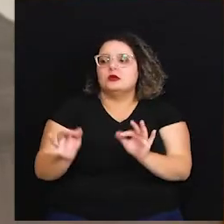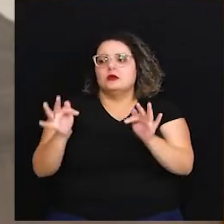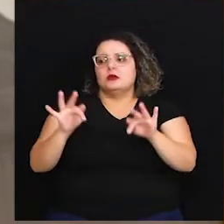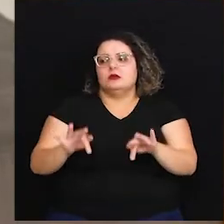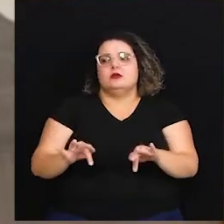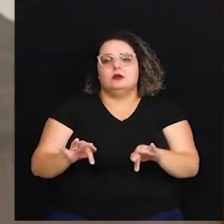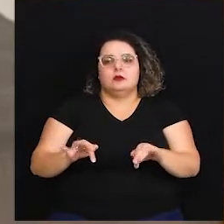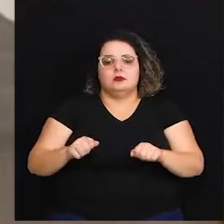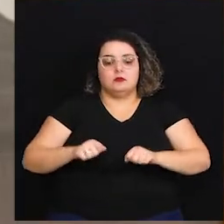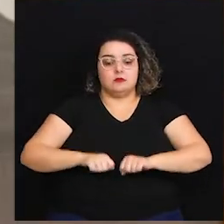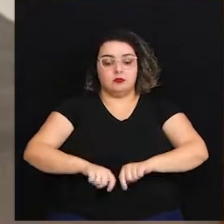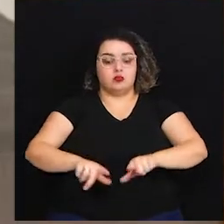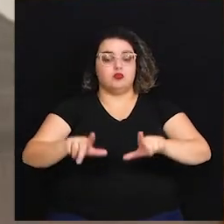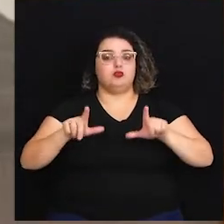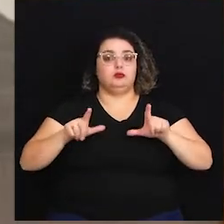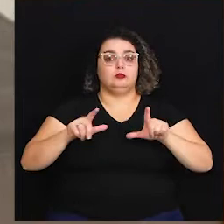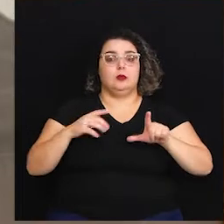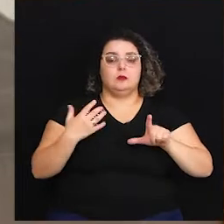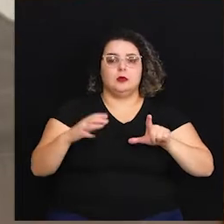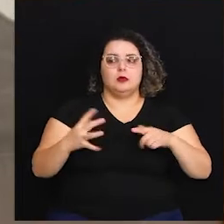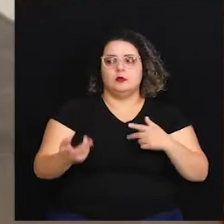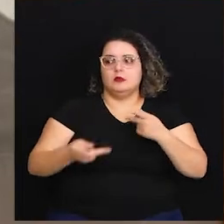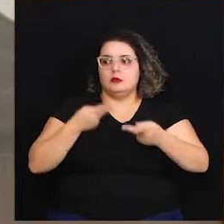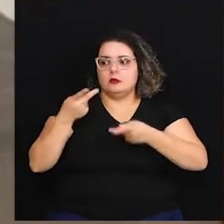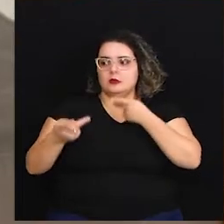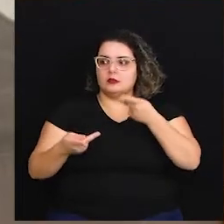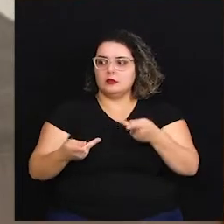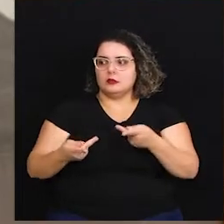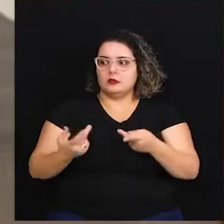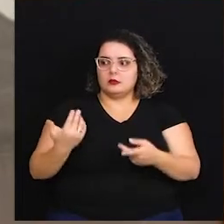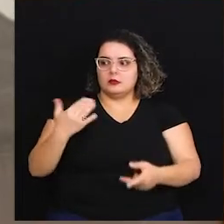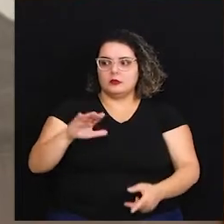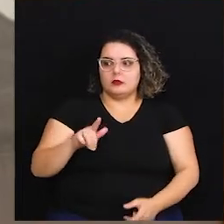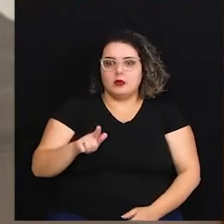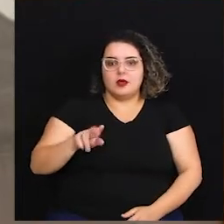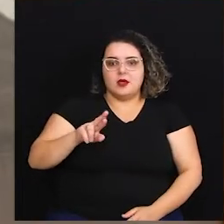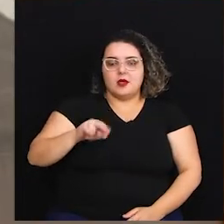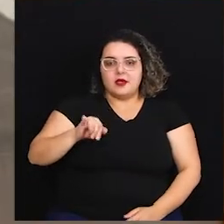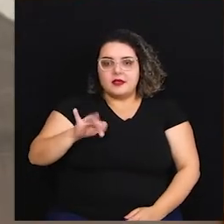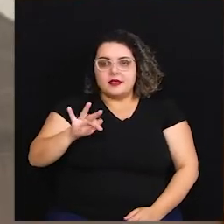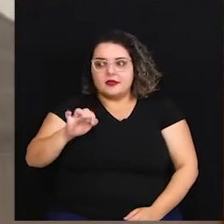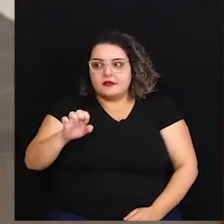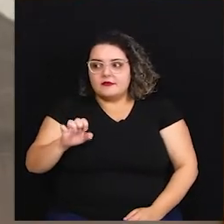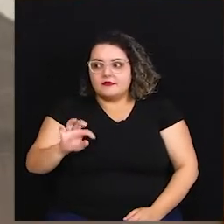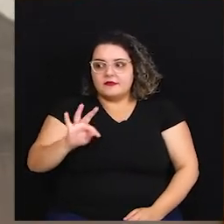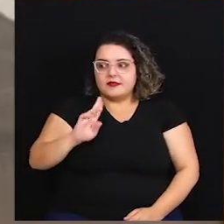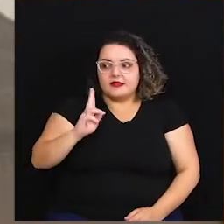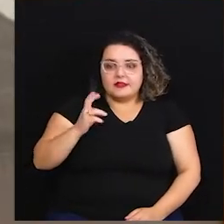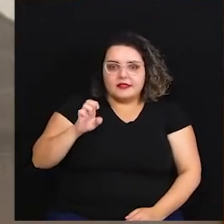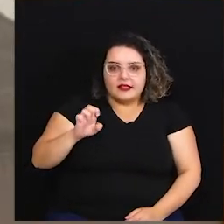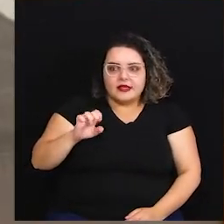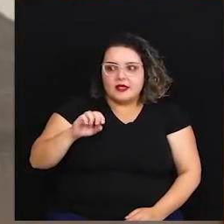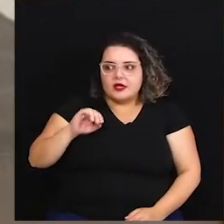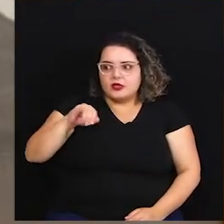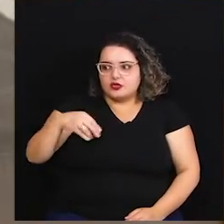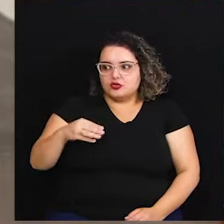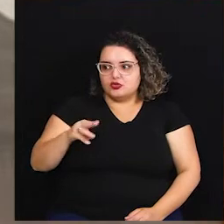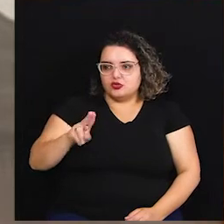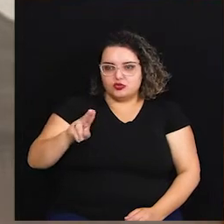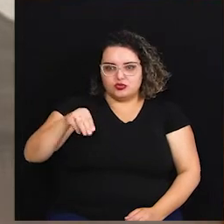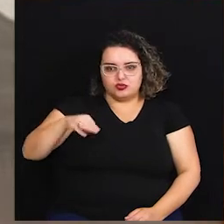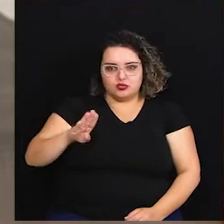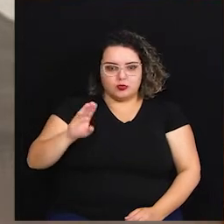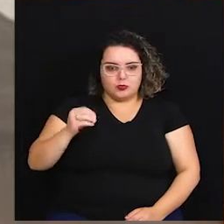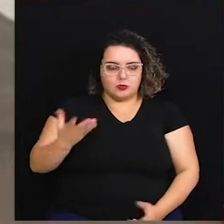do dia, Luciano me manda um flyer já falando e lá tá lançamento da grife Dejumbo. Falei, Wagner, olha o que o Luciano fez.